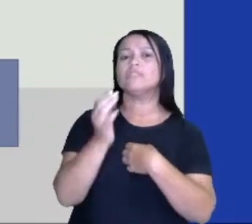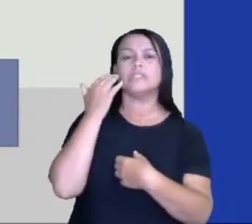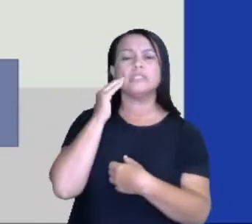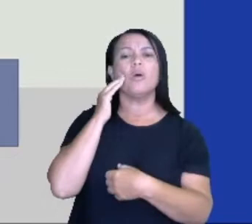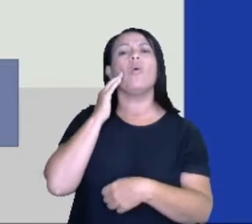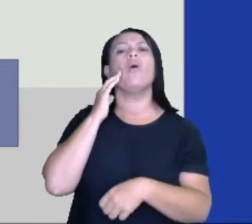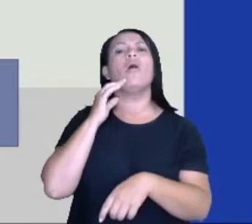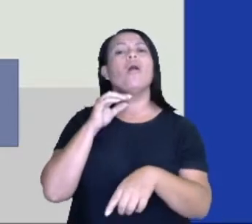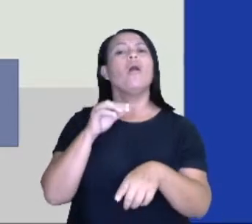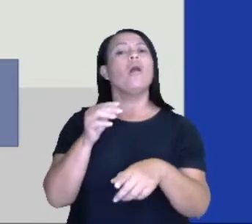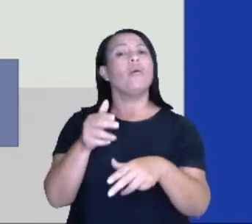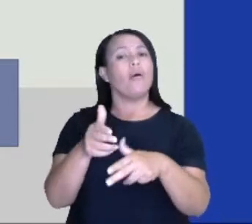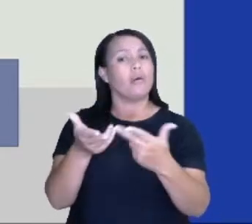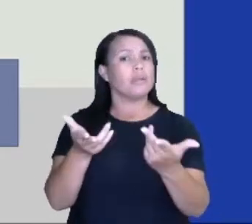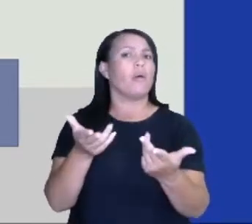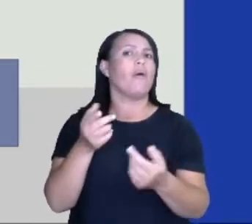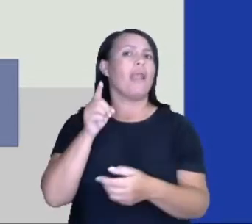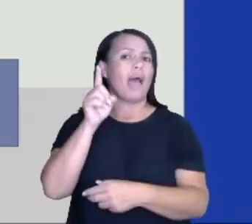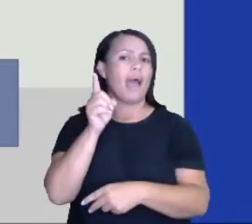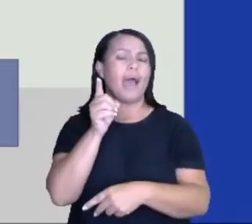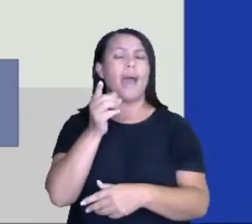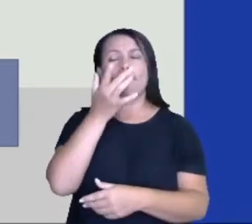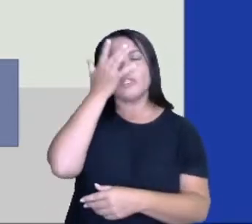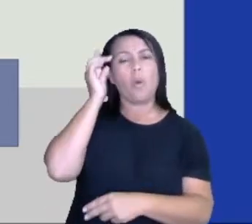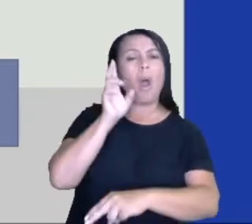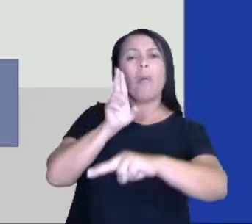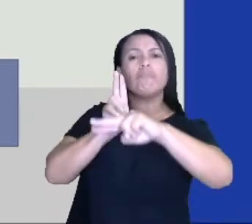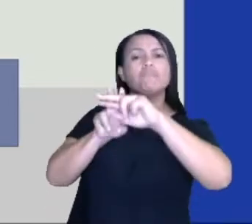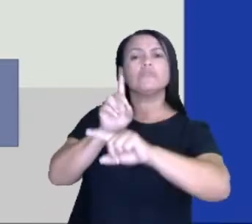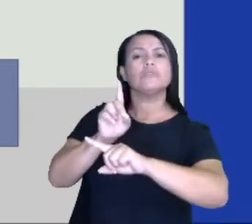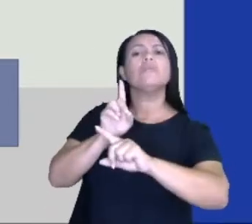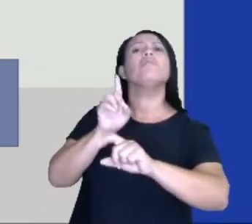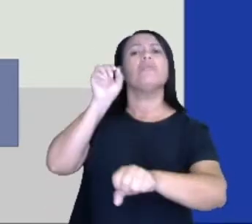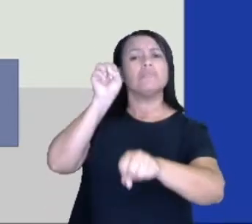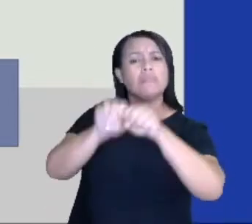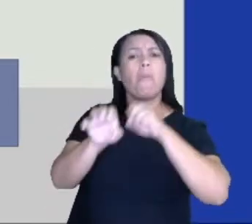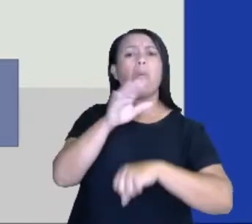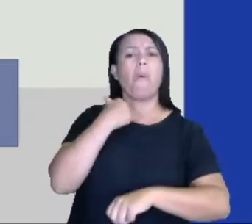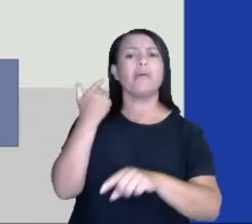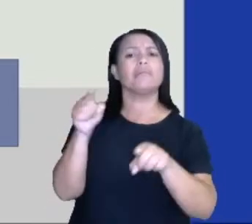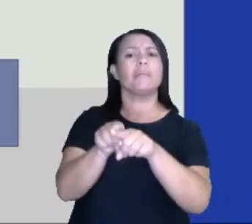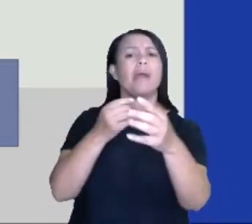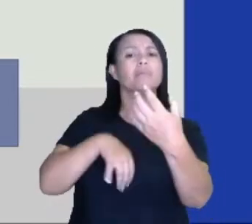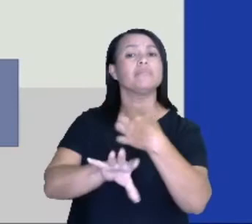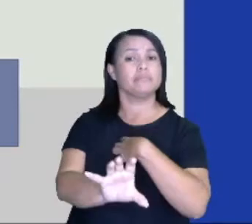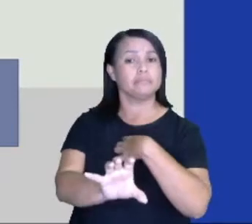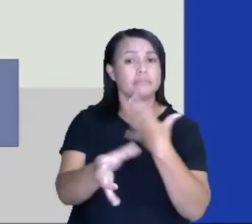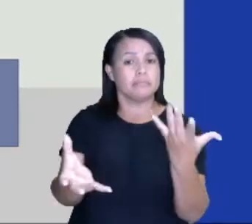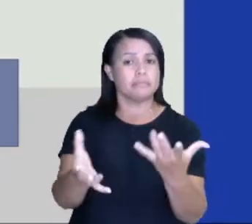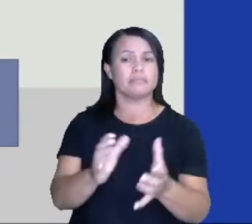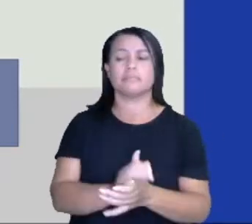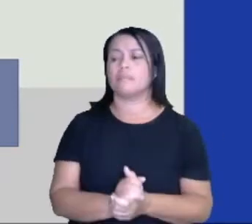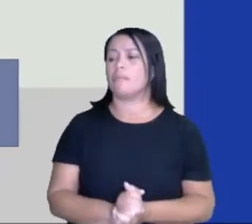vai ter como causa, né, como consequência, a pena de morte.